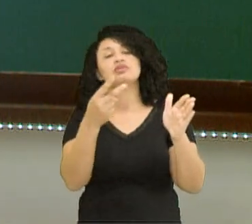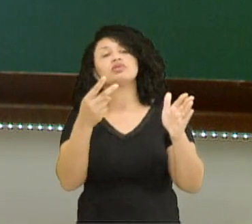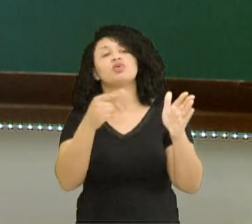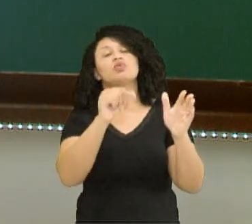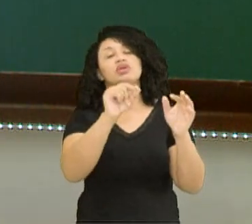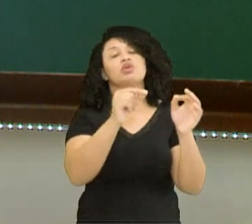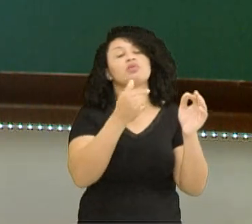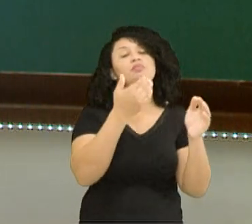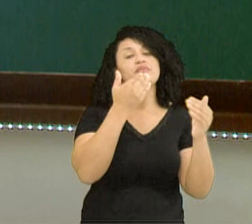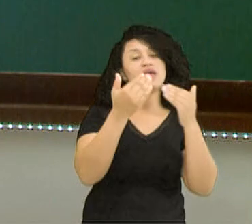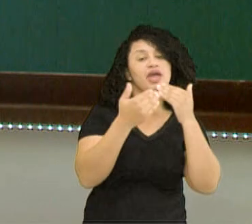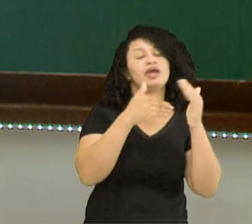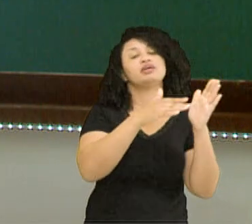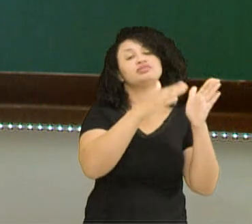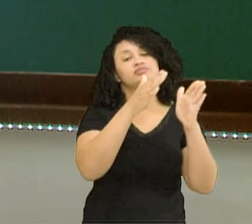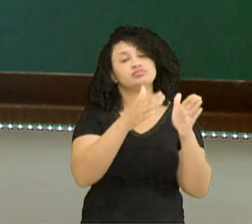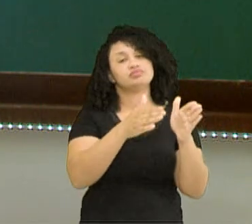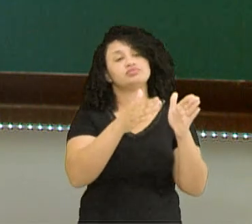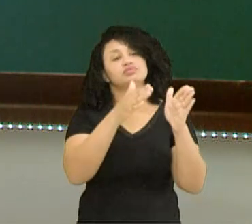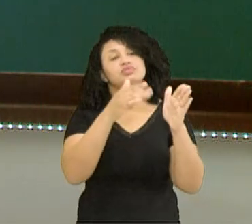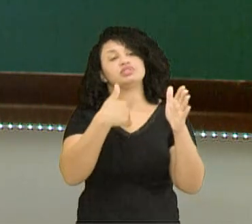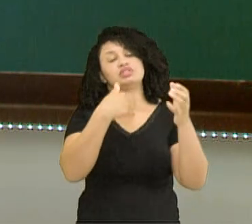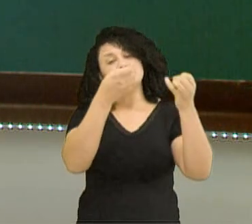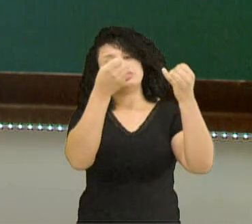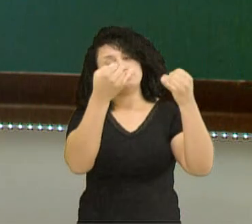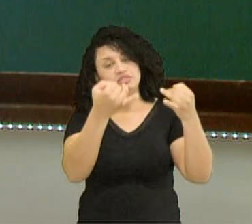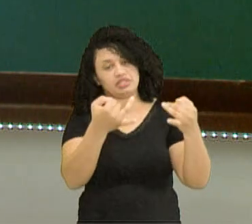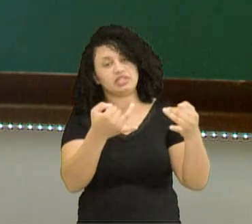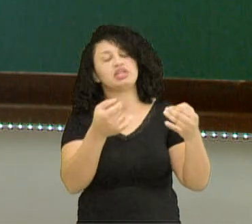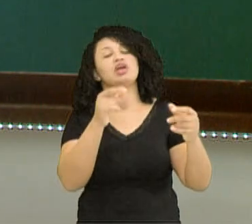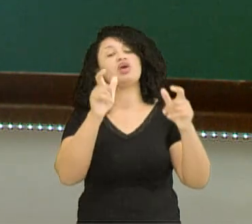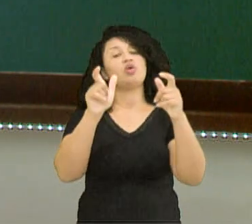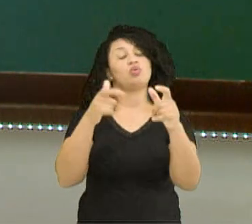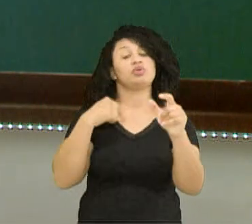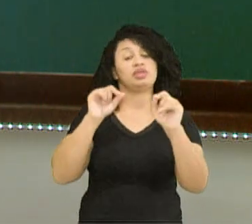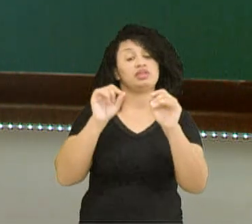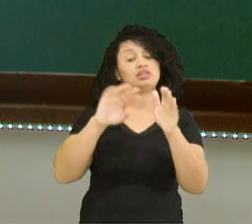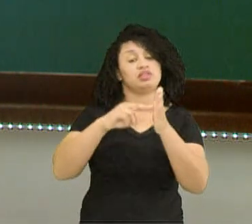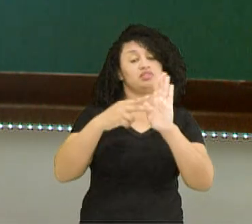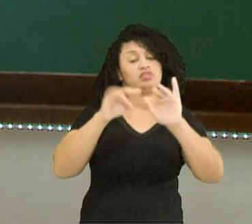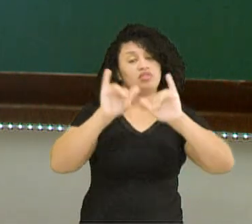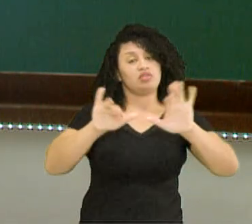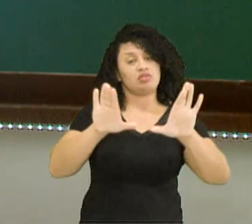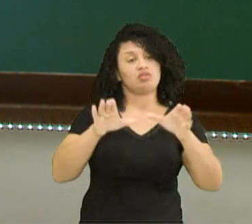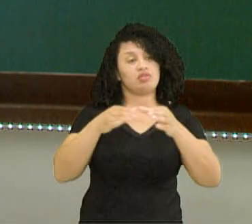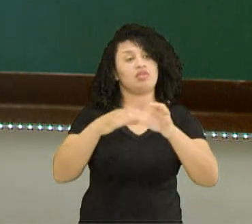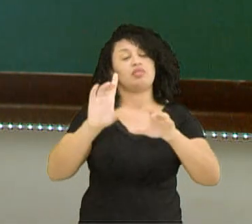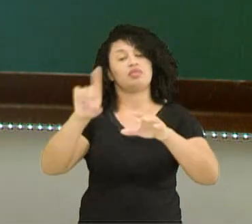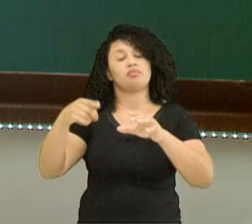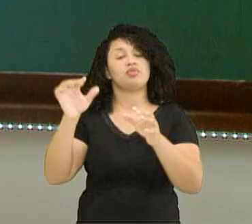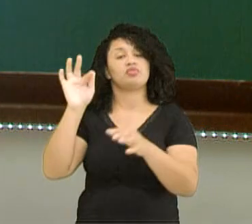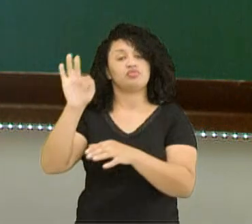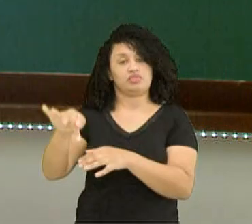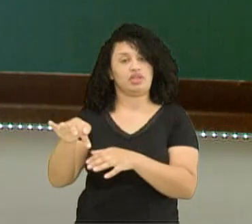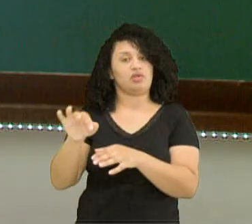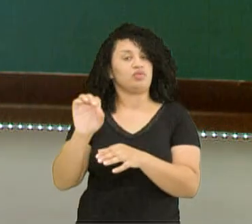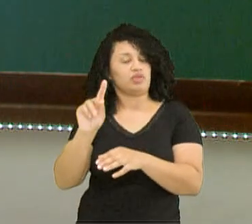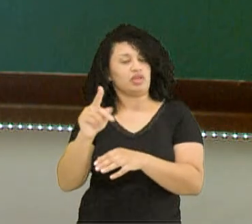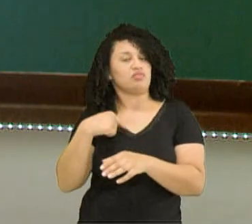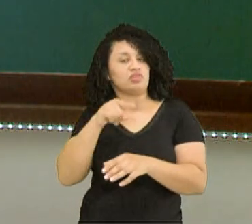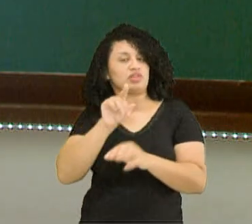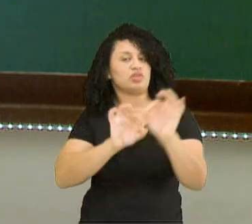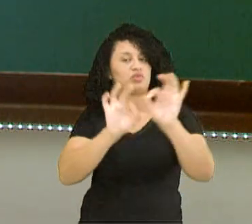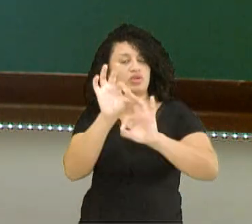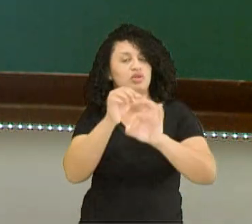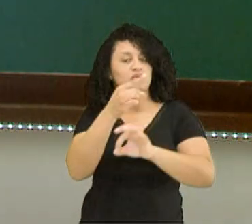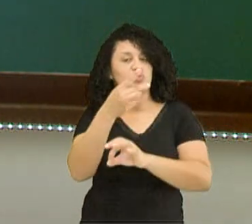ela vai te pedir, vai explicar qual é a campanha, o que acontece e termina aqui, ok? Então,